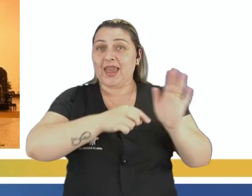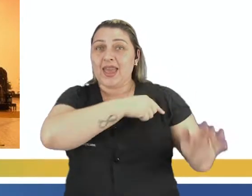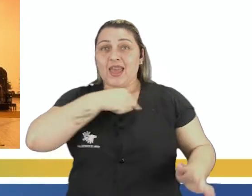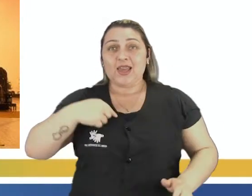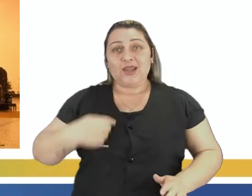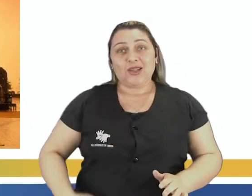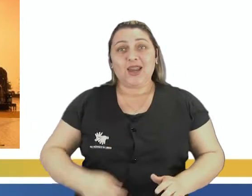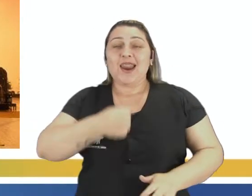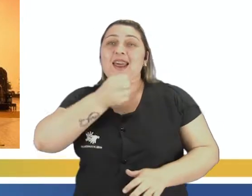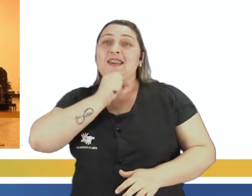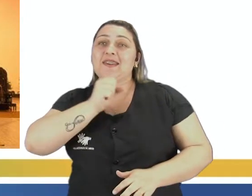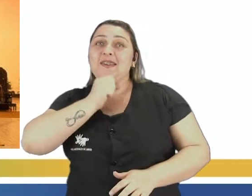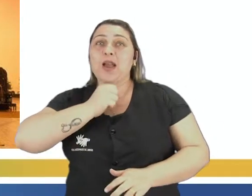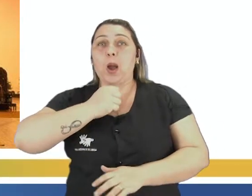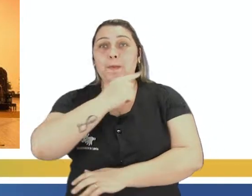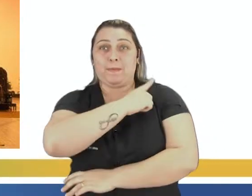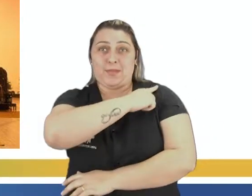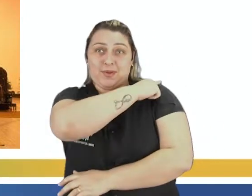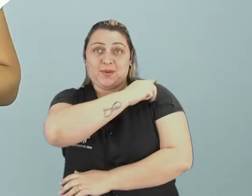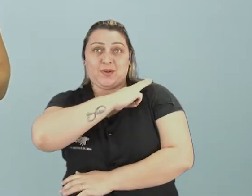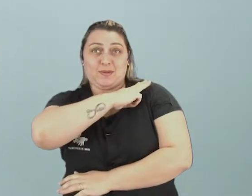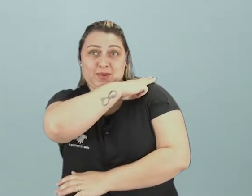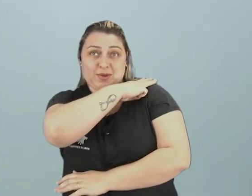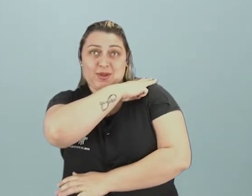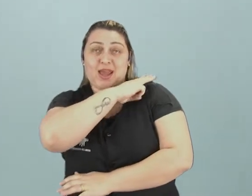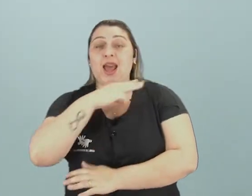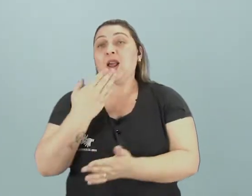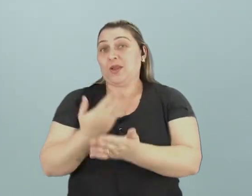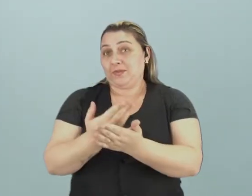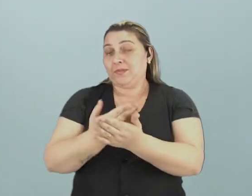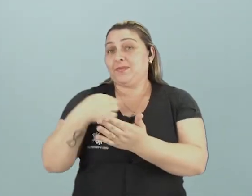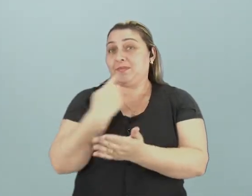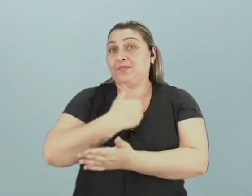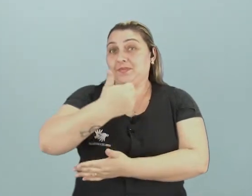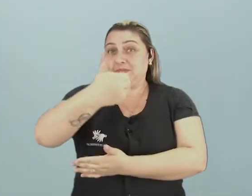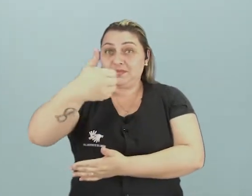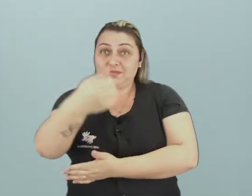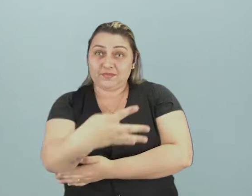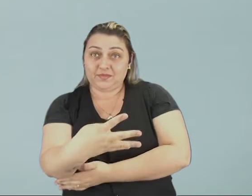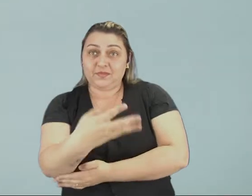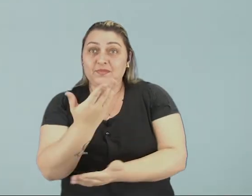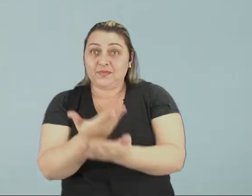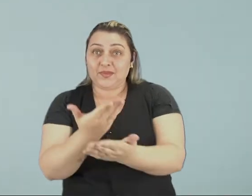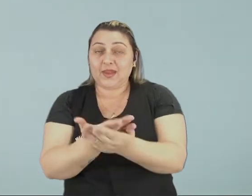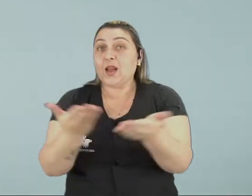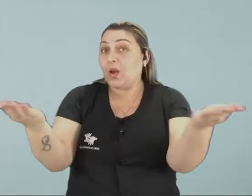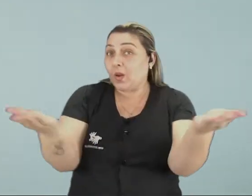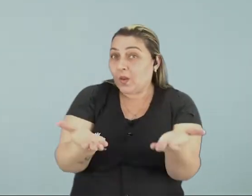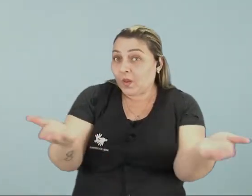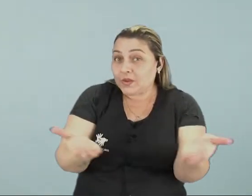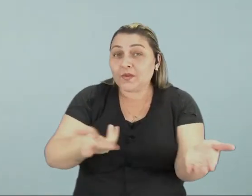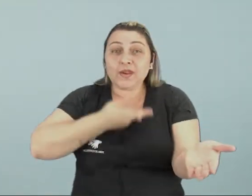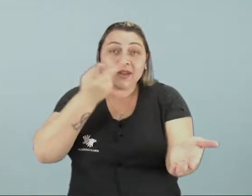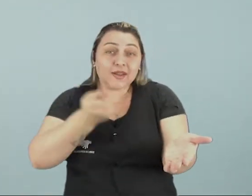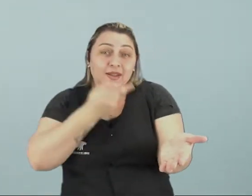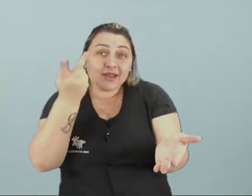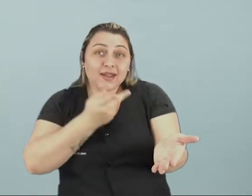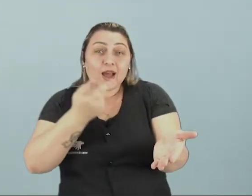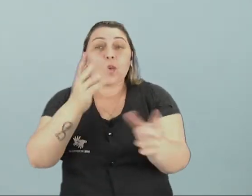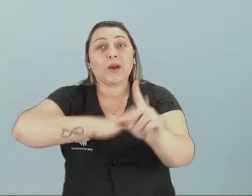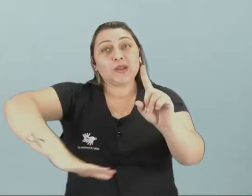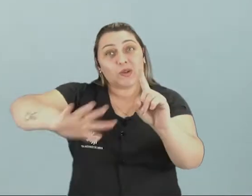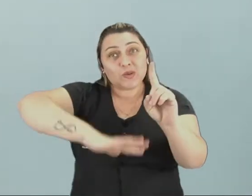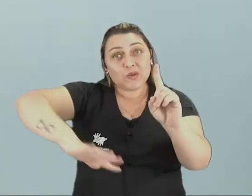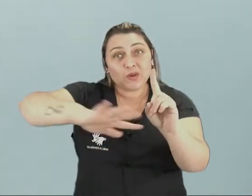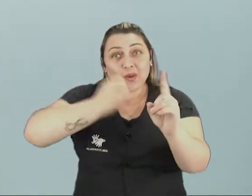Antiga, para a primeira série do ensino médio. A nossa aula é a 14ª aula. Hoje nós vamos falar de uma